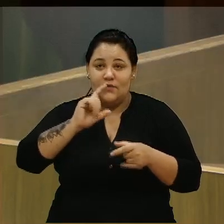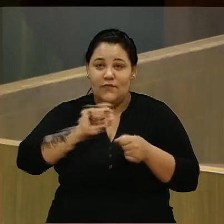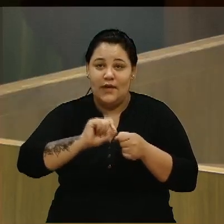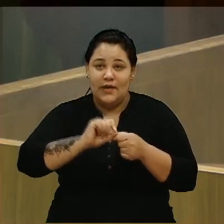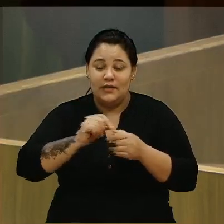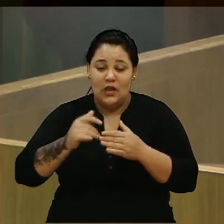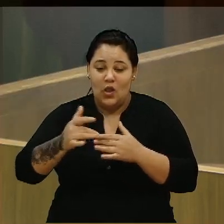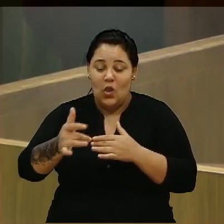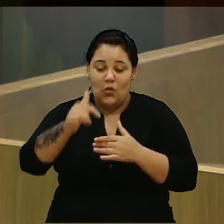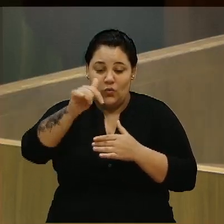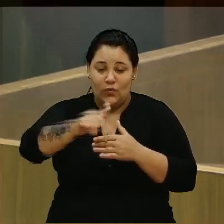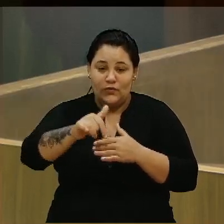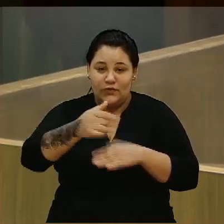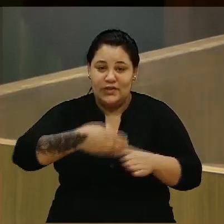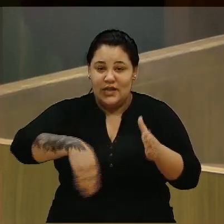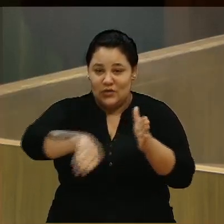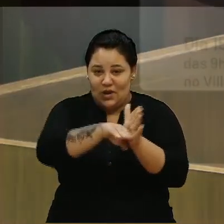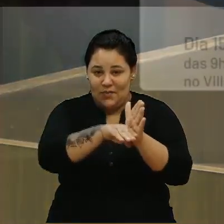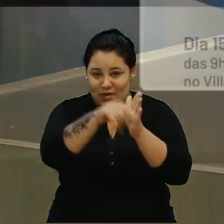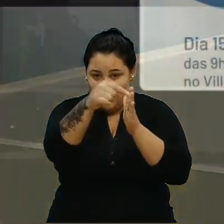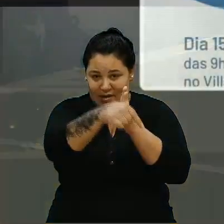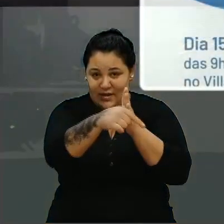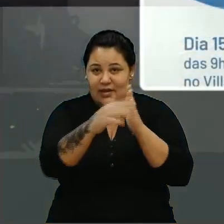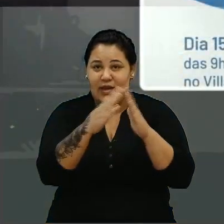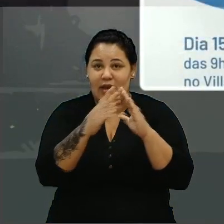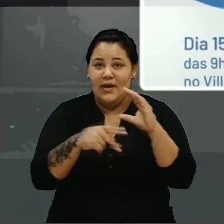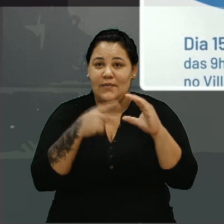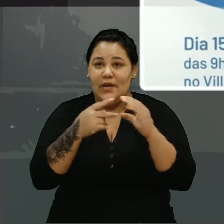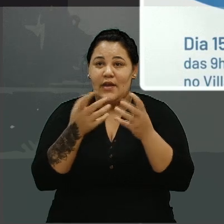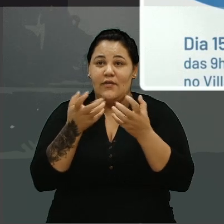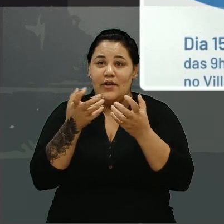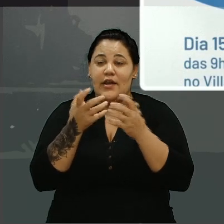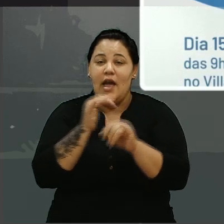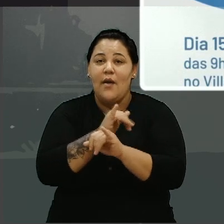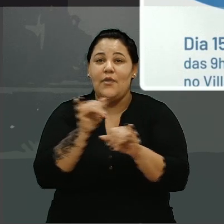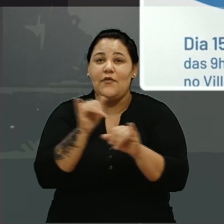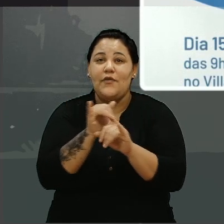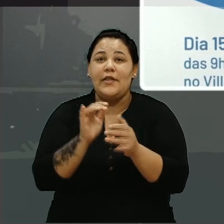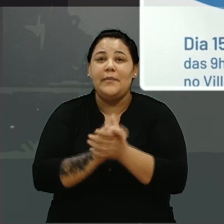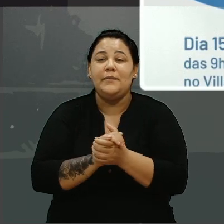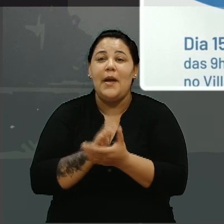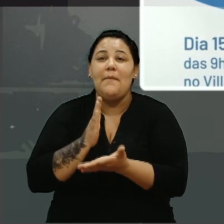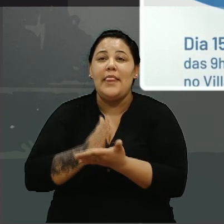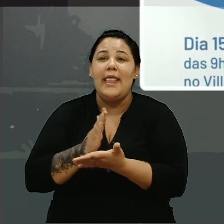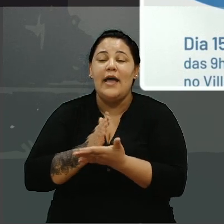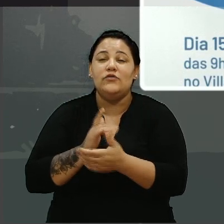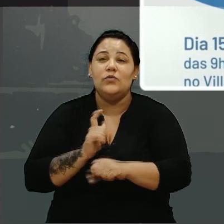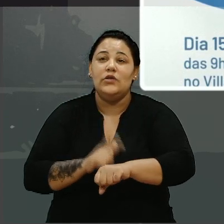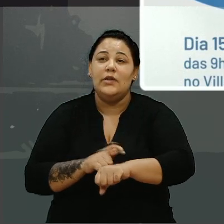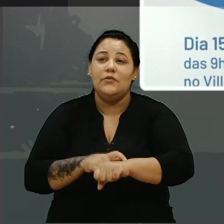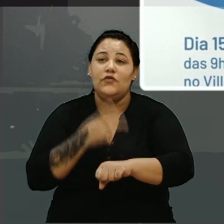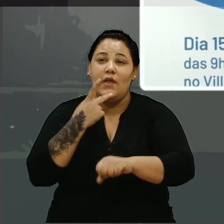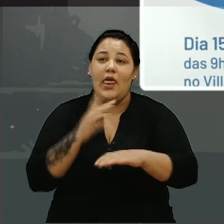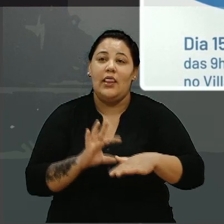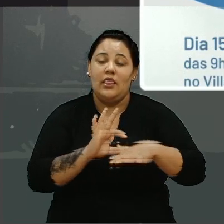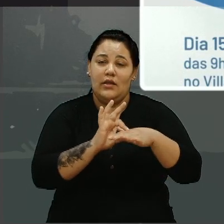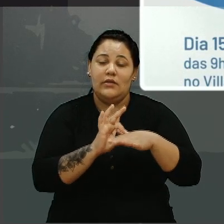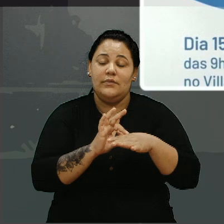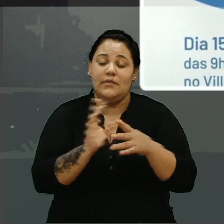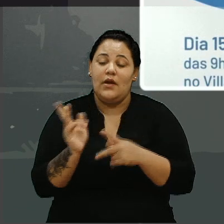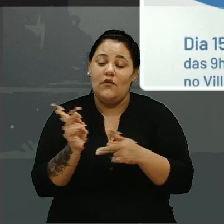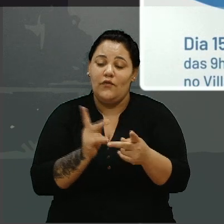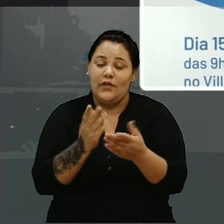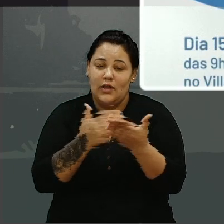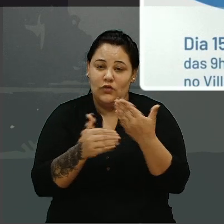Um drive-thru aqui na nossa casa. E aí eu queria aproveitar essa metade aqui do meu tempo de declaração de líder para convidar